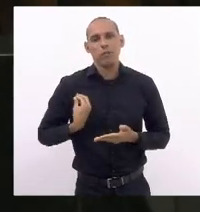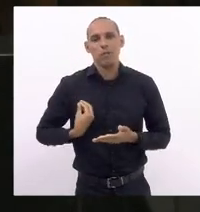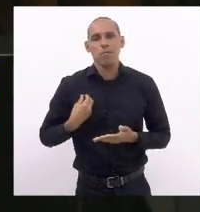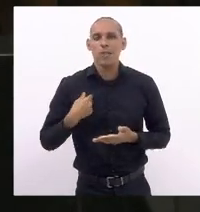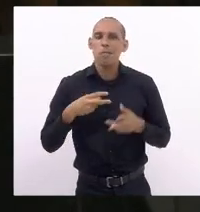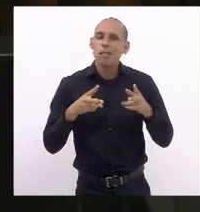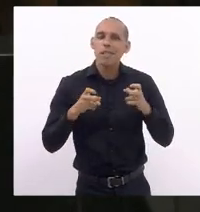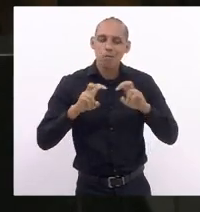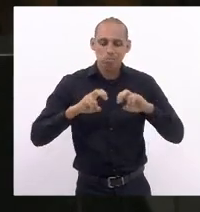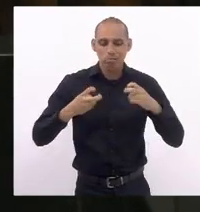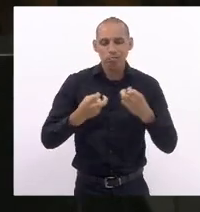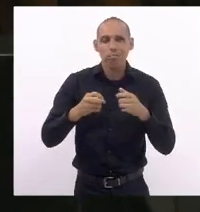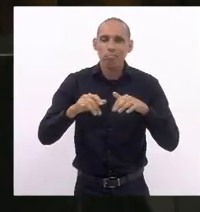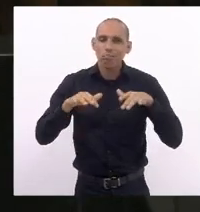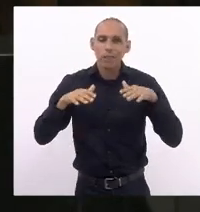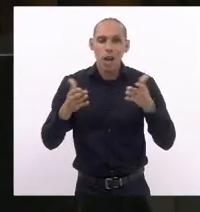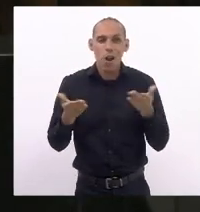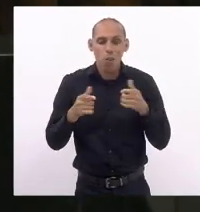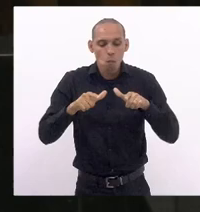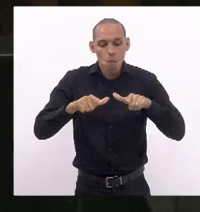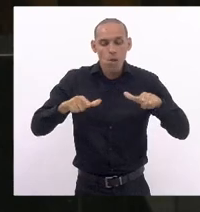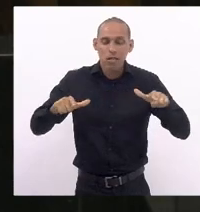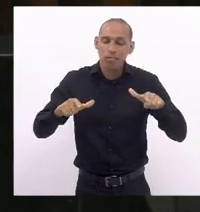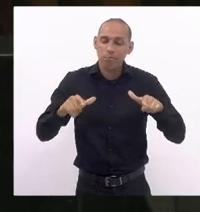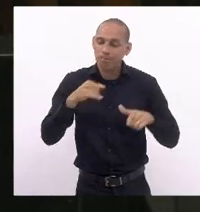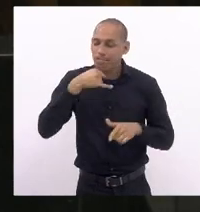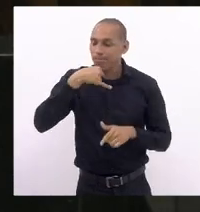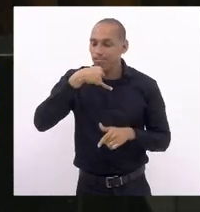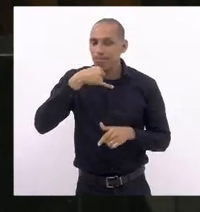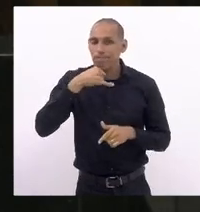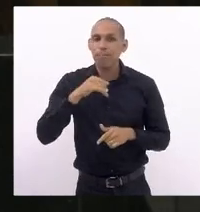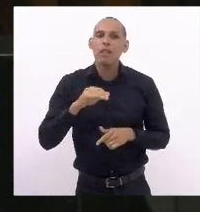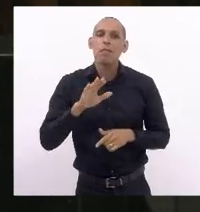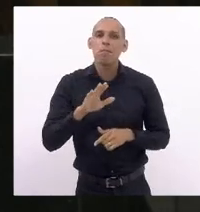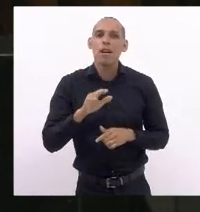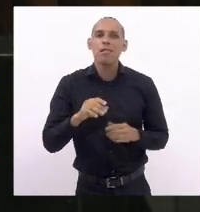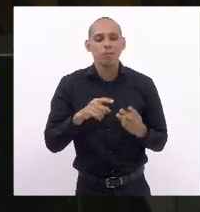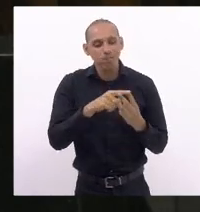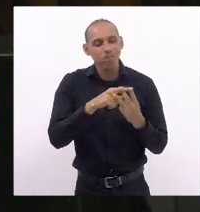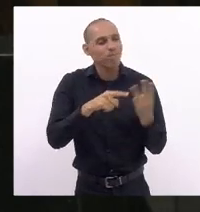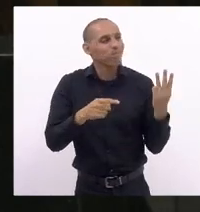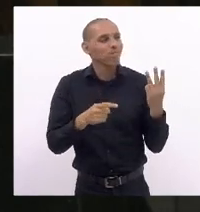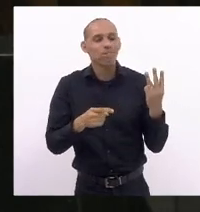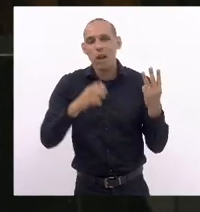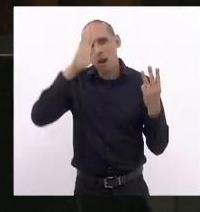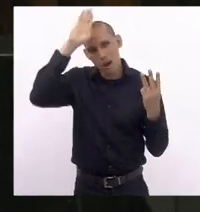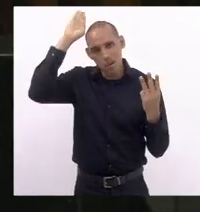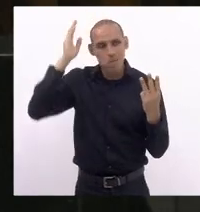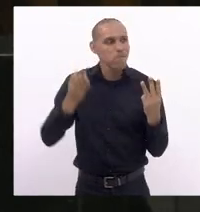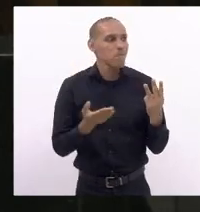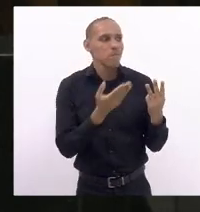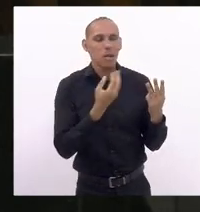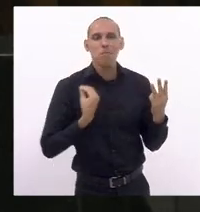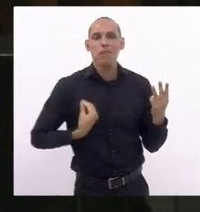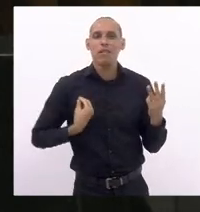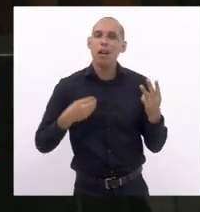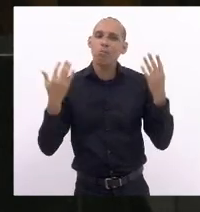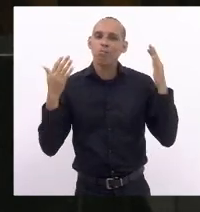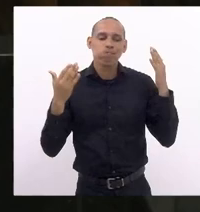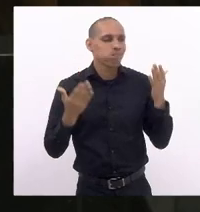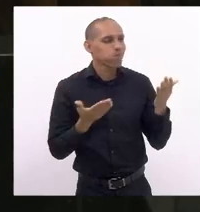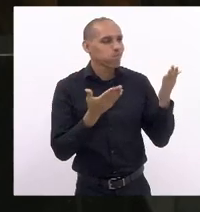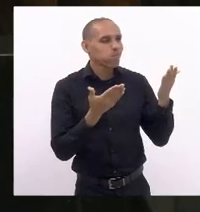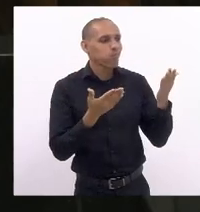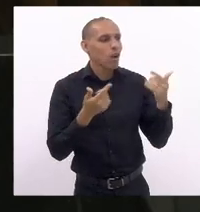no nosso plenário já vazio, infelizmente, mas a presença de 3 bombeiros, e fica aqui a minha saudação ao